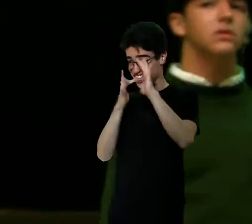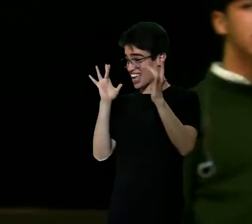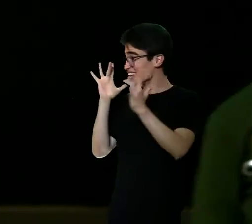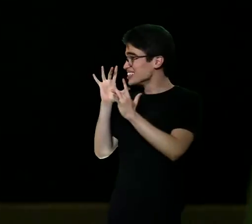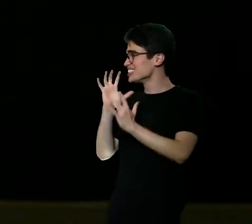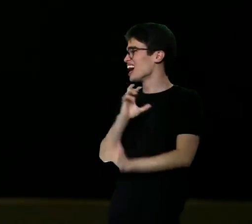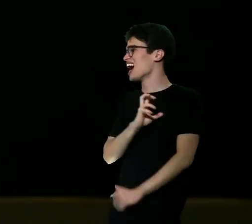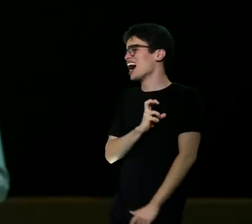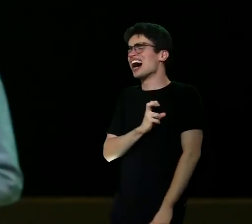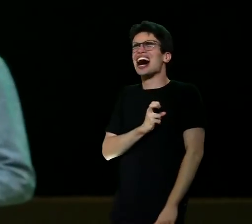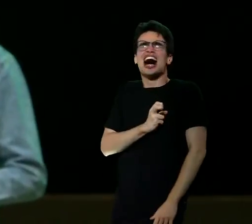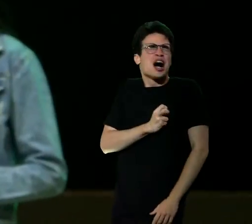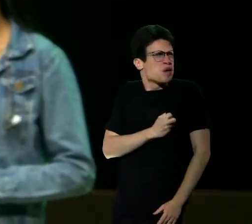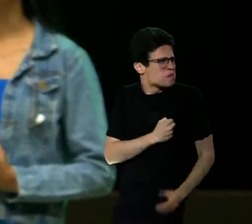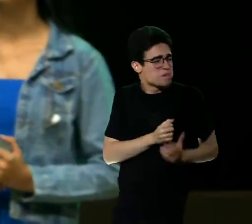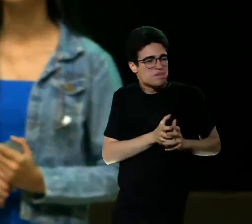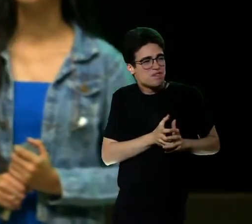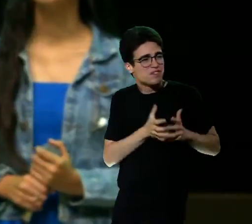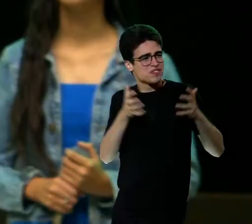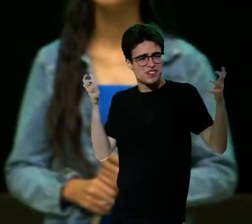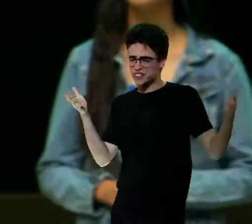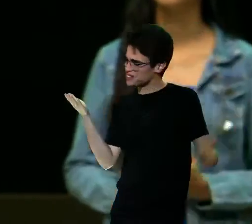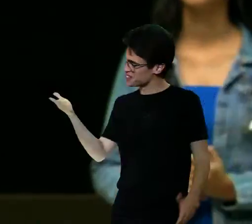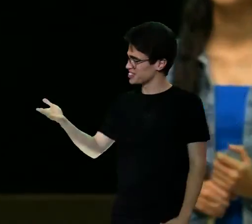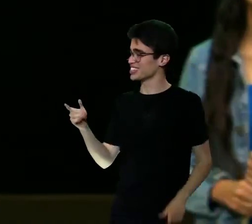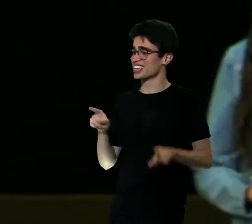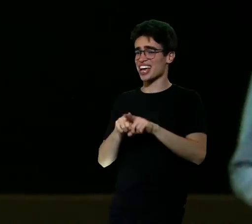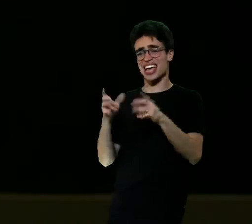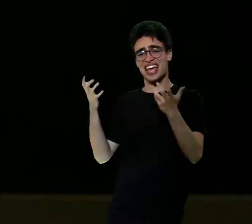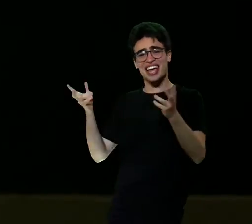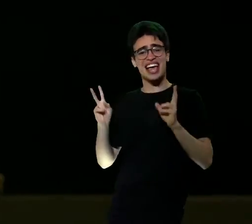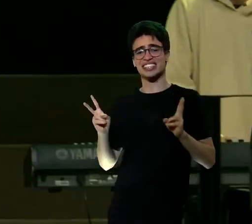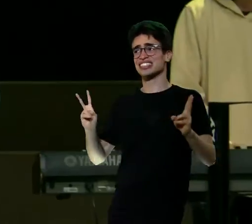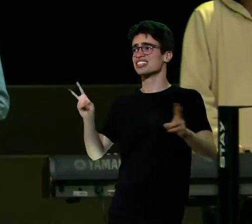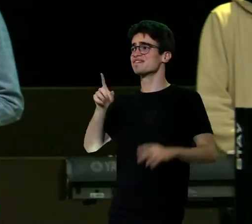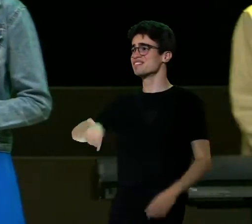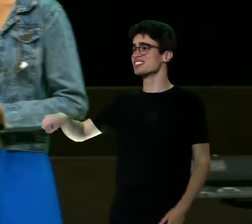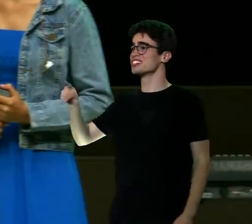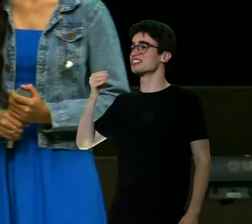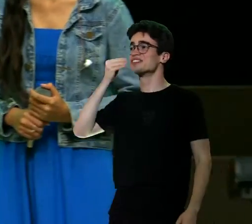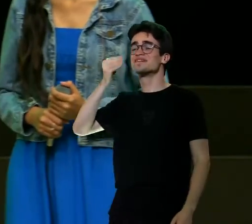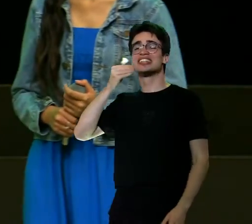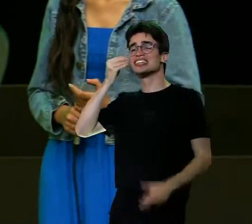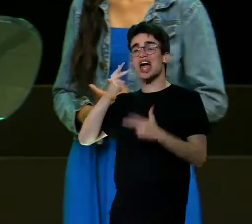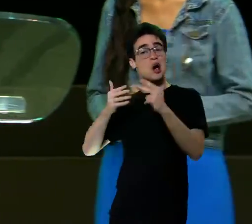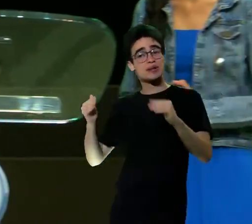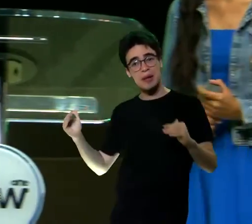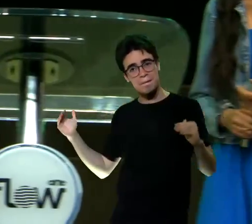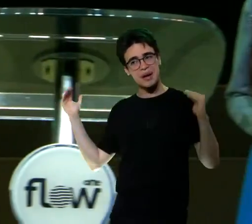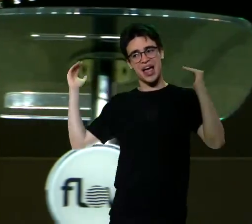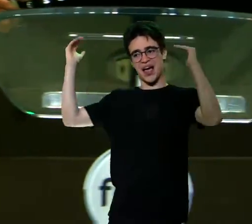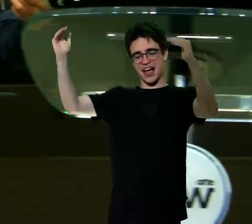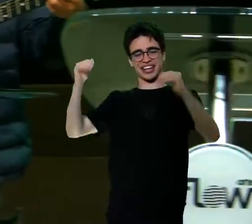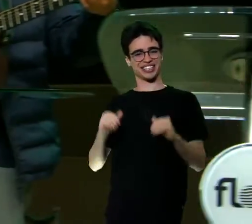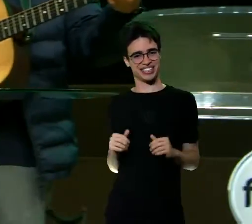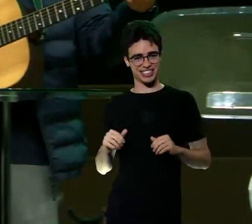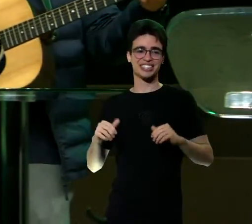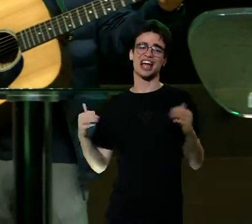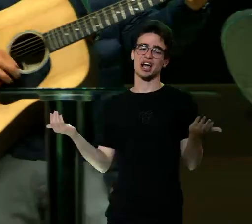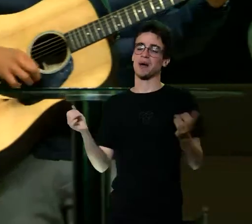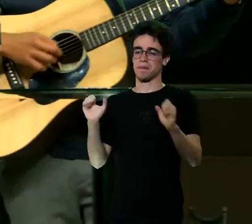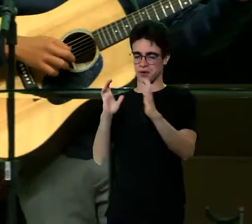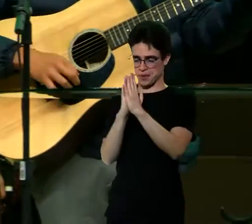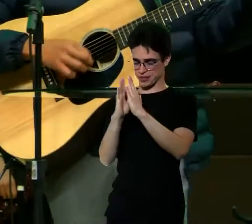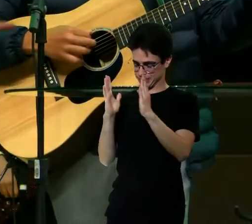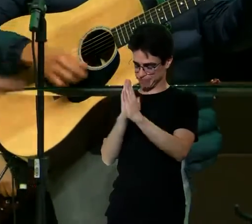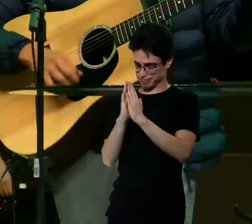ama muito e Ele quer que todos os dias você viva coisas ainda maiores na presença dEle. Então, fecha o seu olho aí, vamos